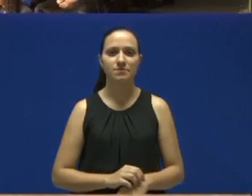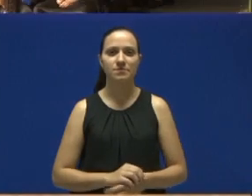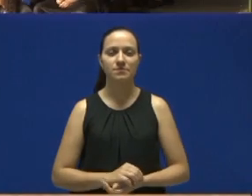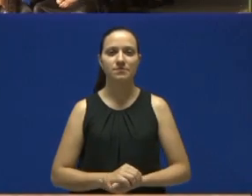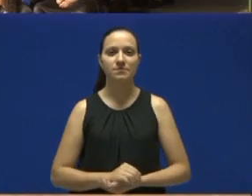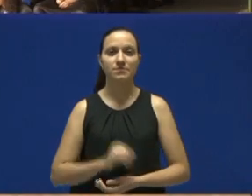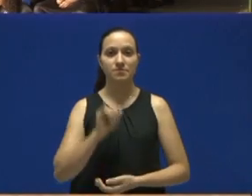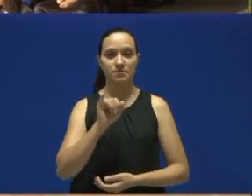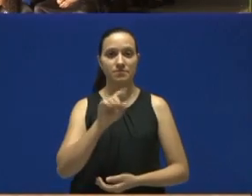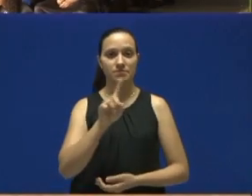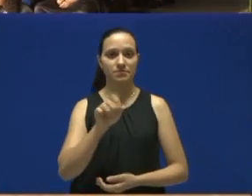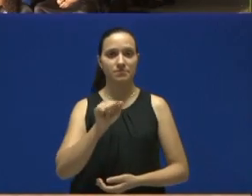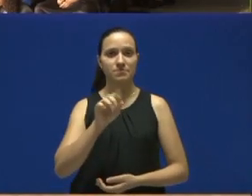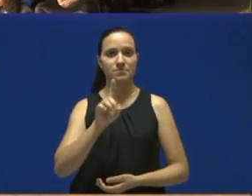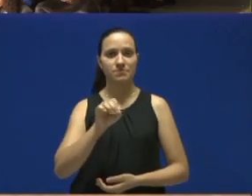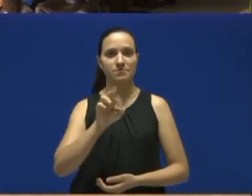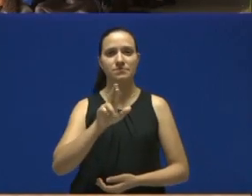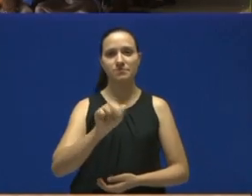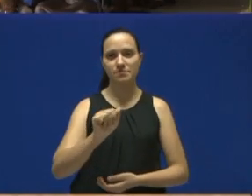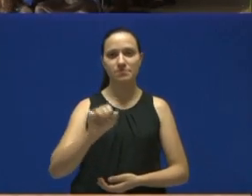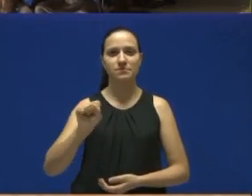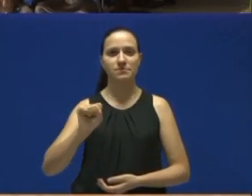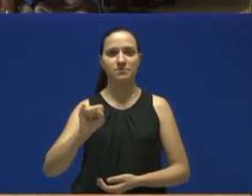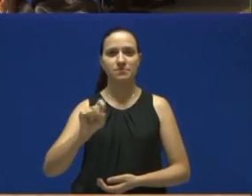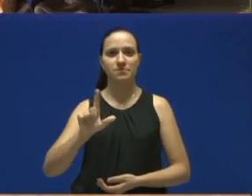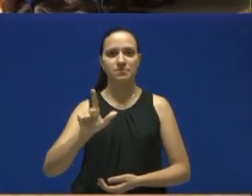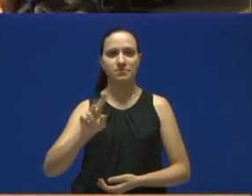isadora silva de oliveira